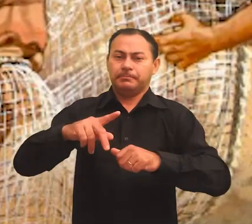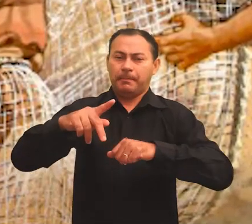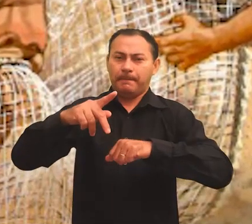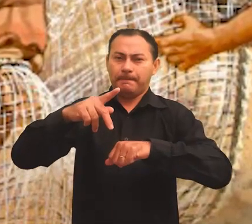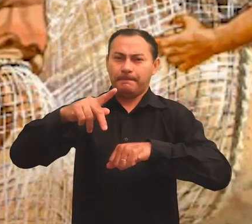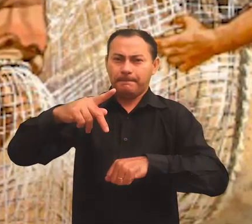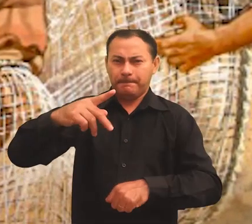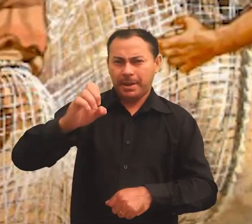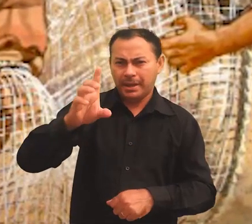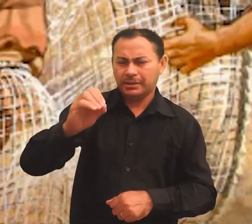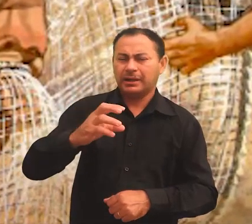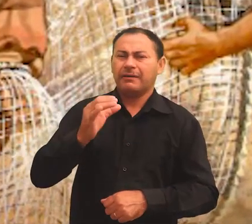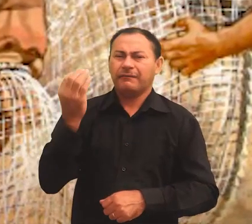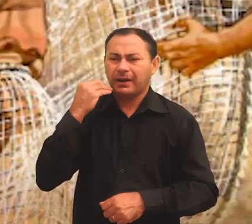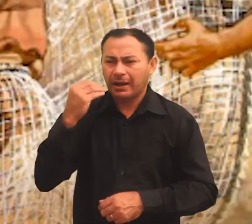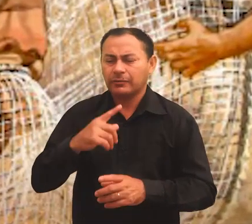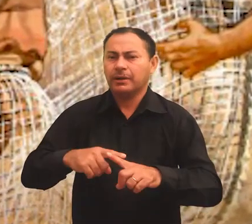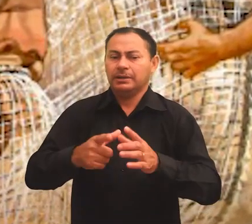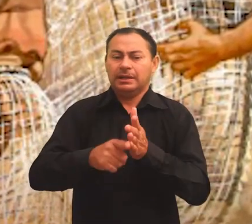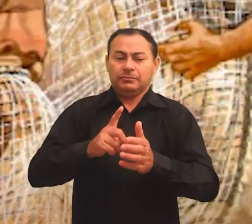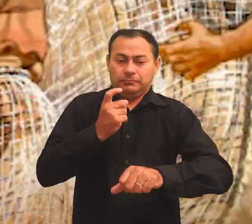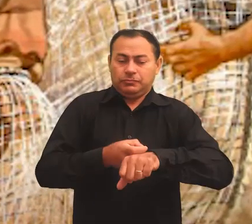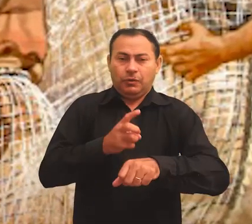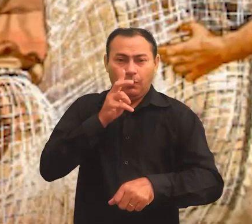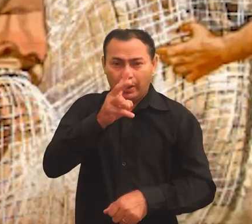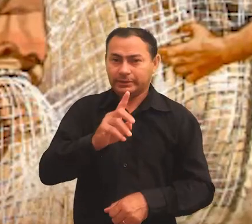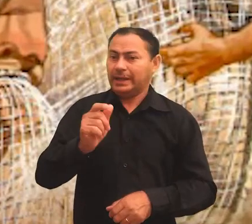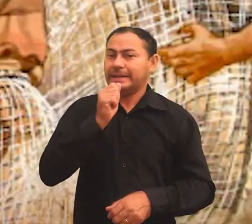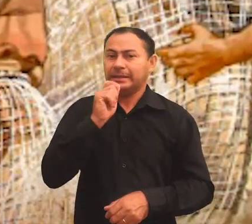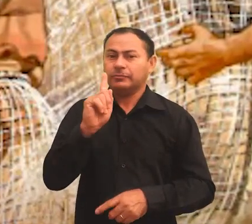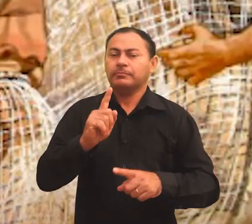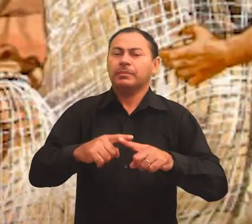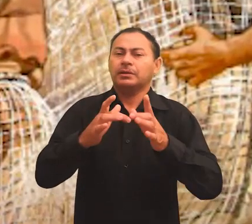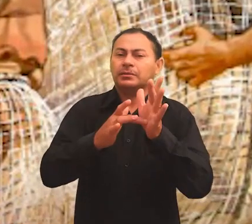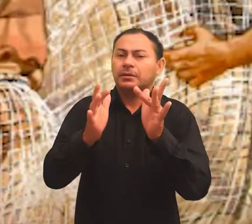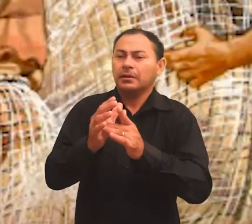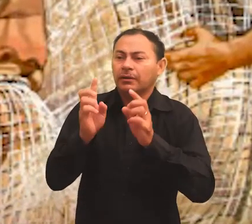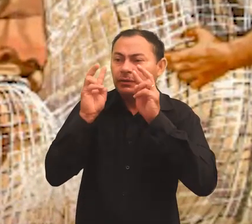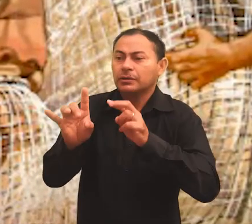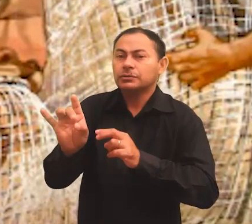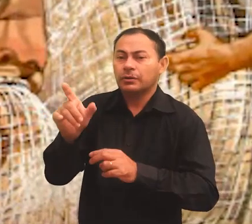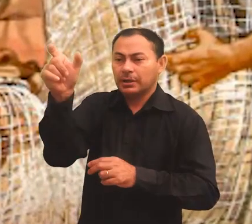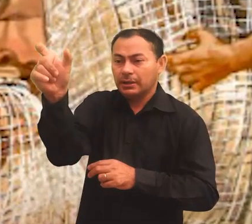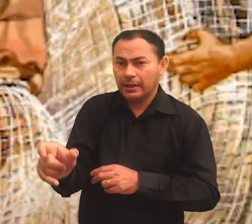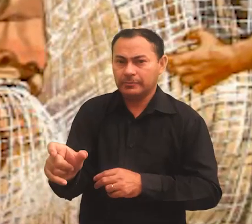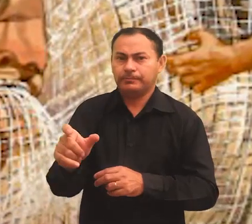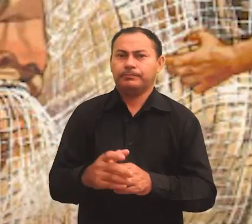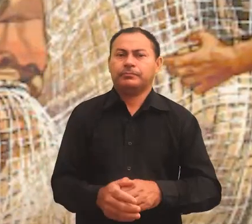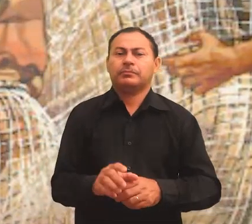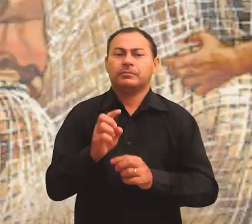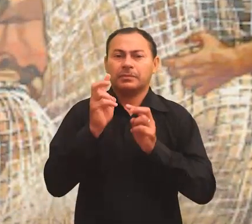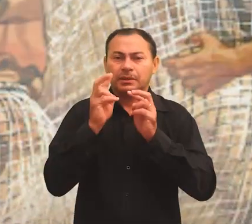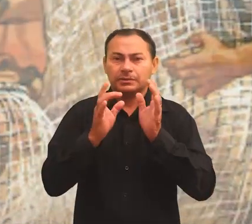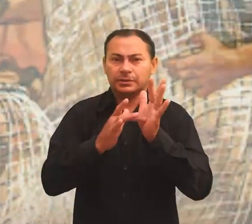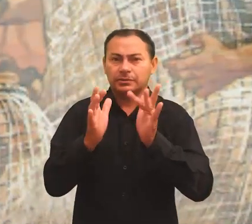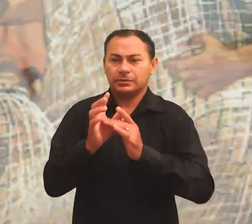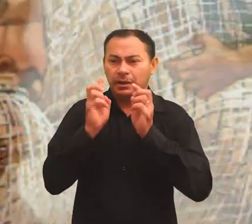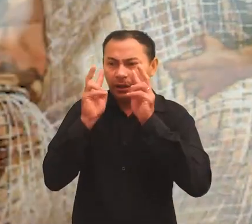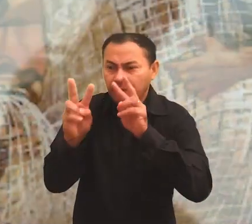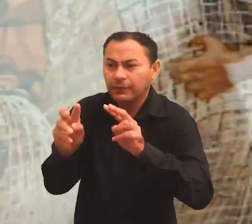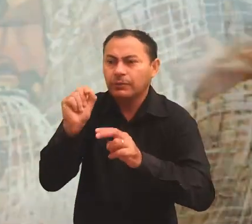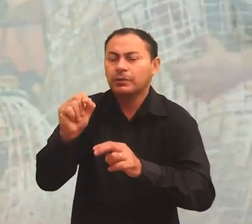Uma rocha? Não, ainda não. Mas Jesus não viu só o que Pedro era, ele viu no que Pedro